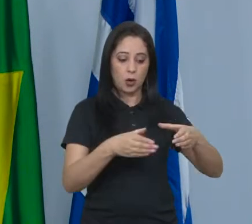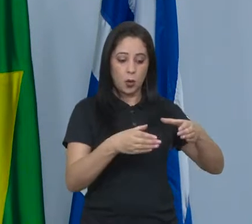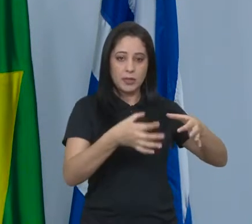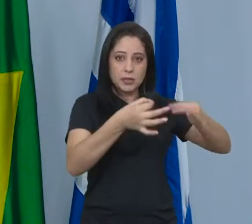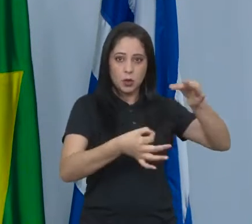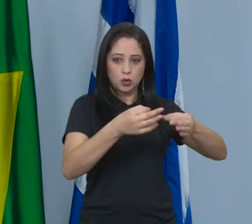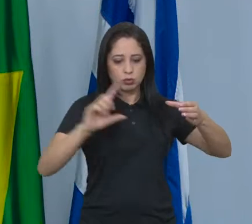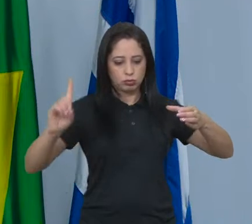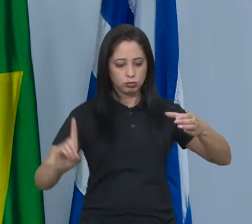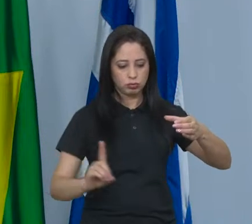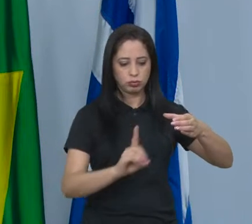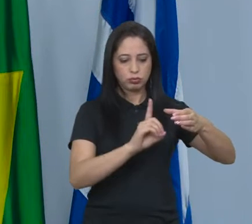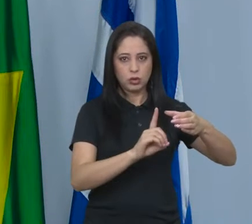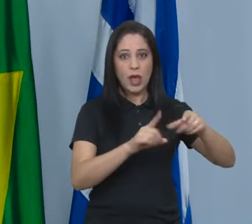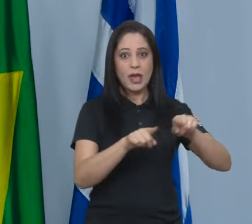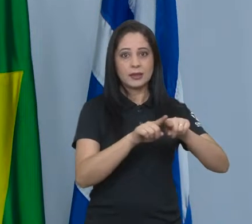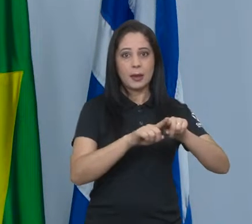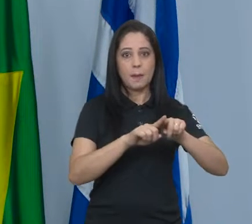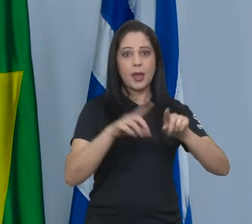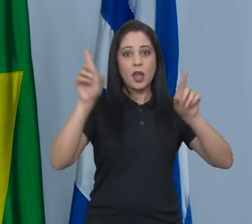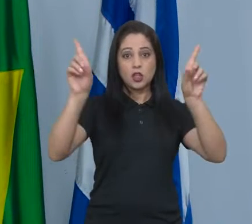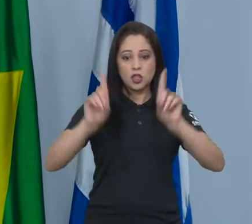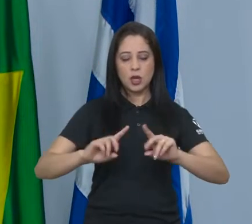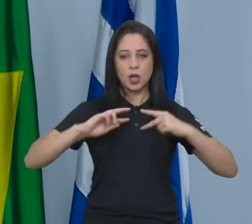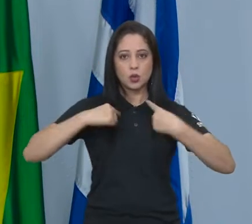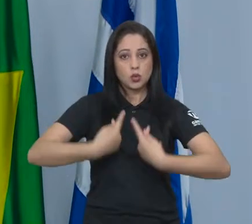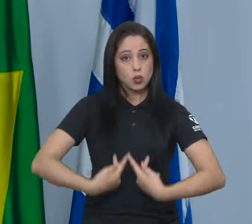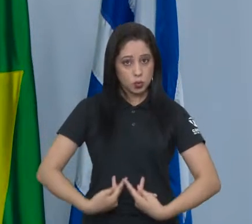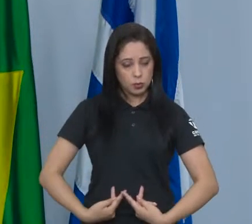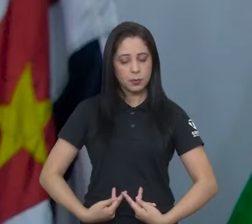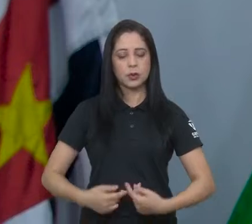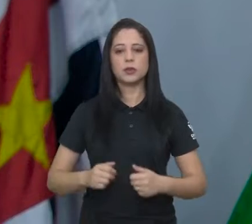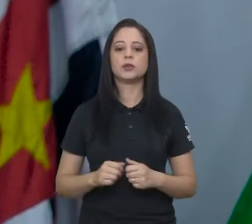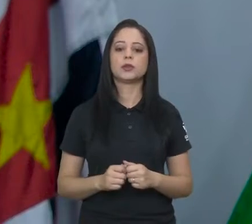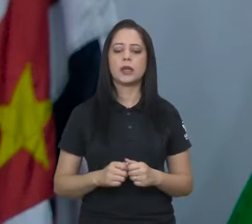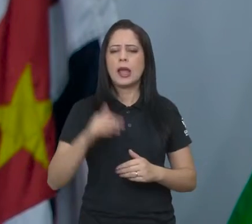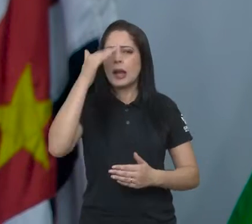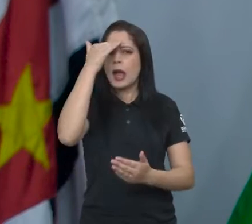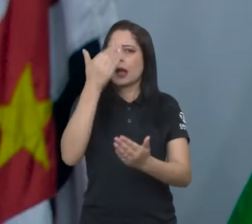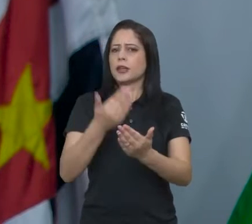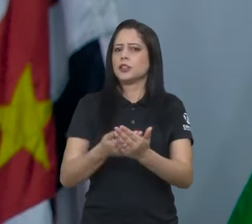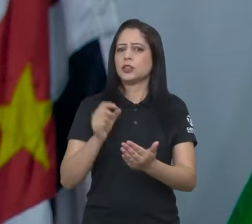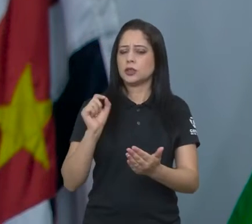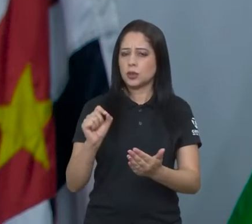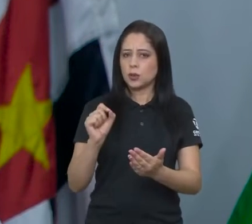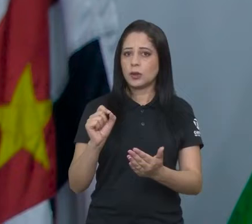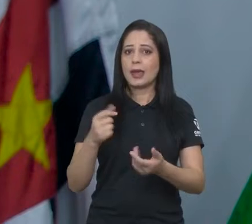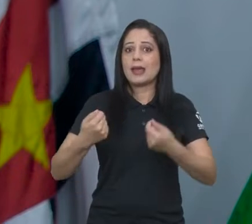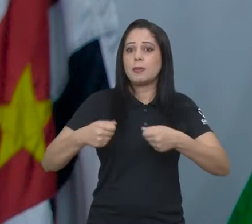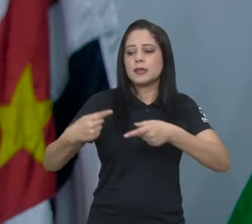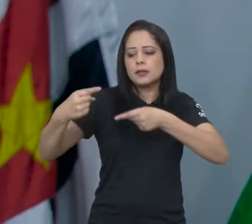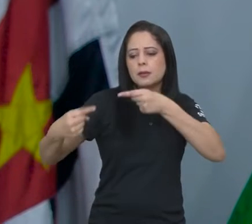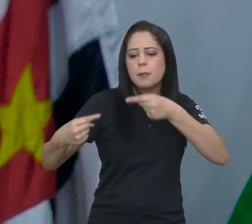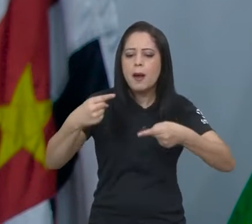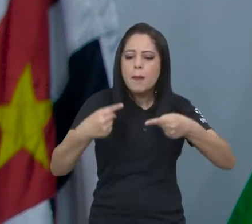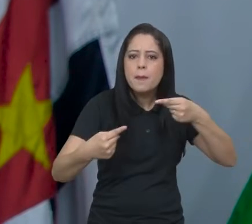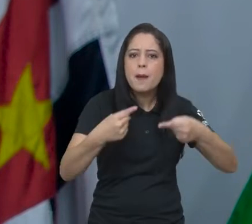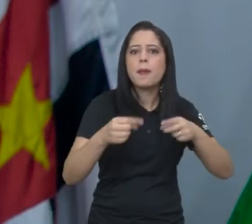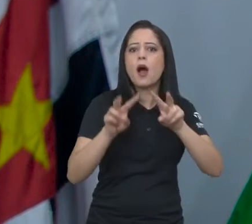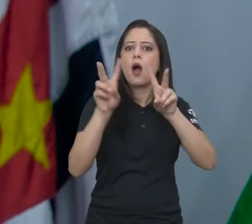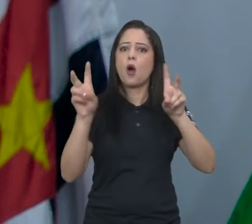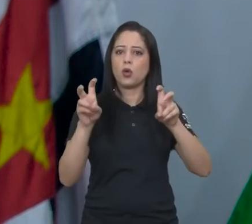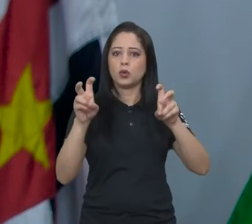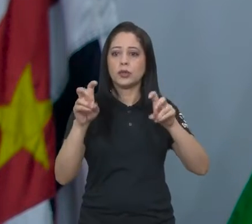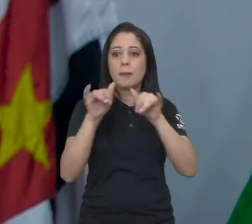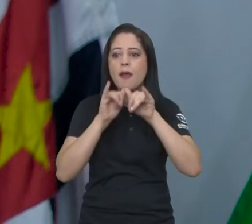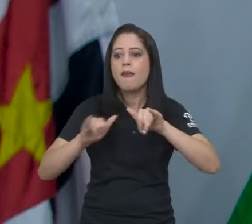da Comissão de Justiça, Redação e Direitos Humanos da Câmara, acredita que o núcleo pode ampliar o debate sobre este